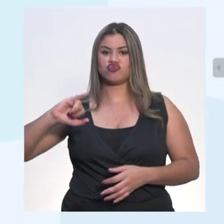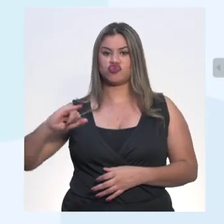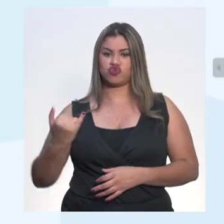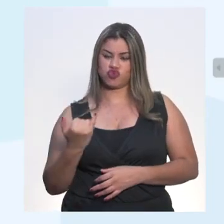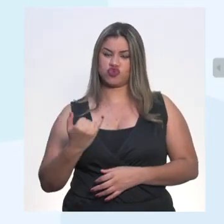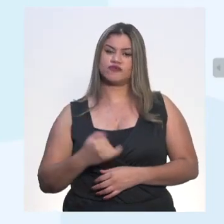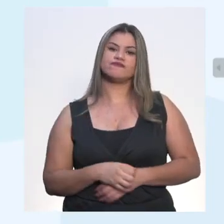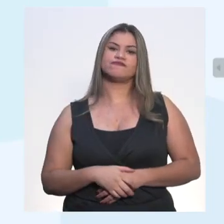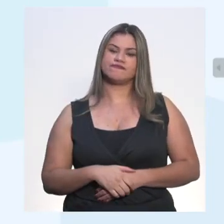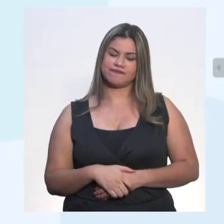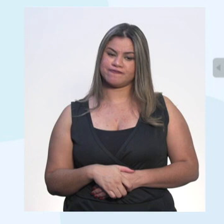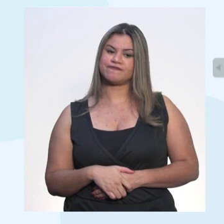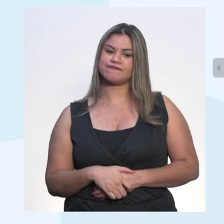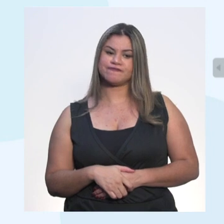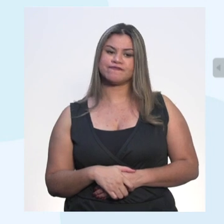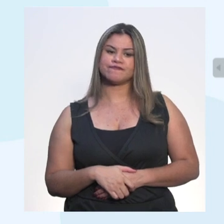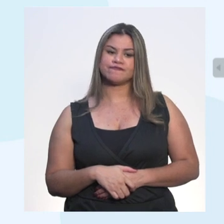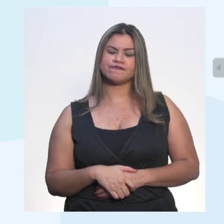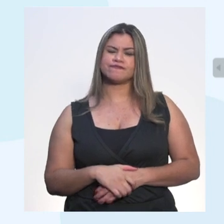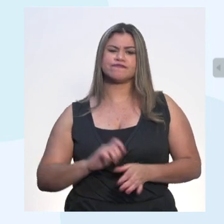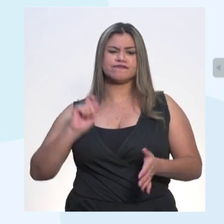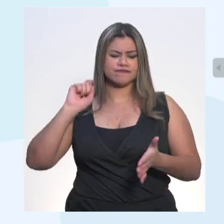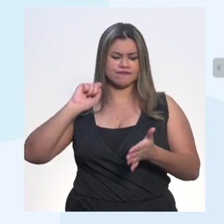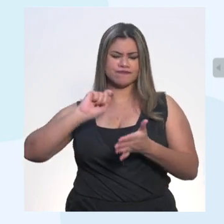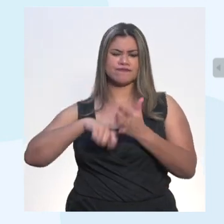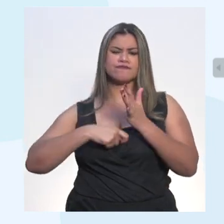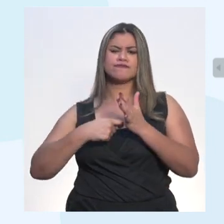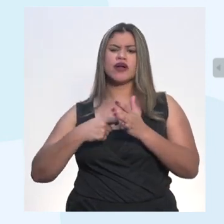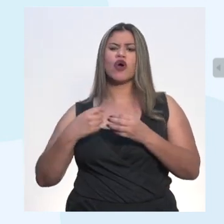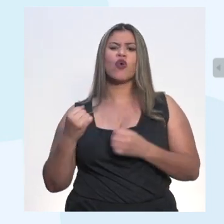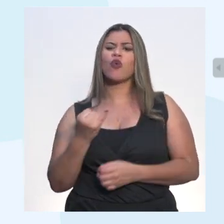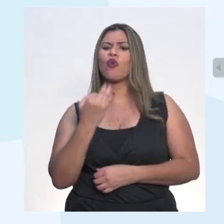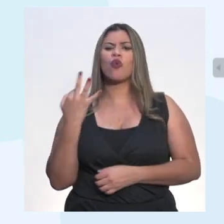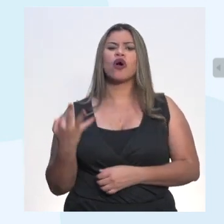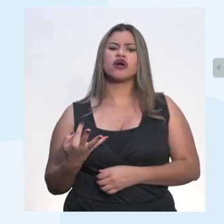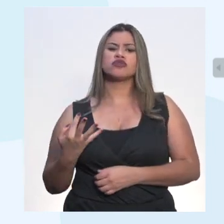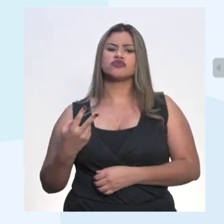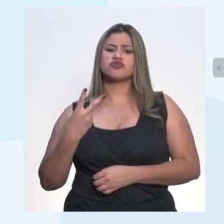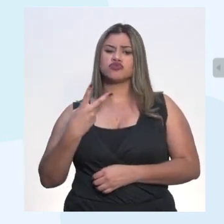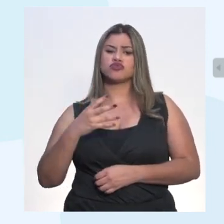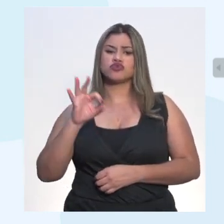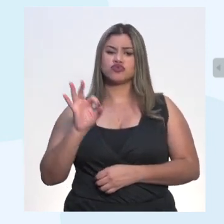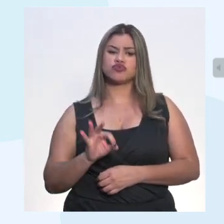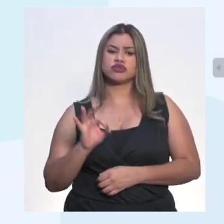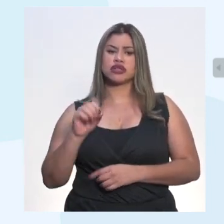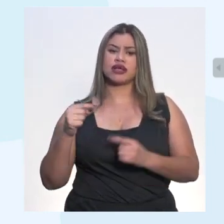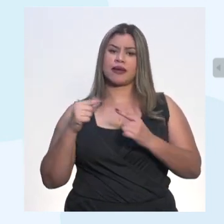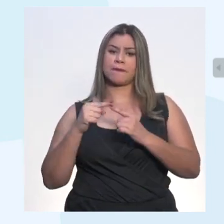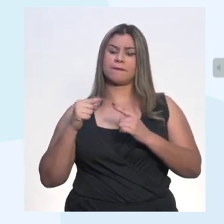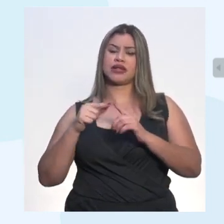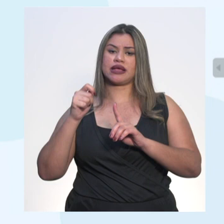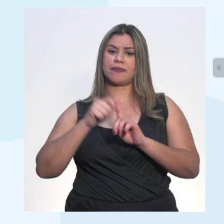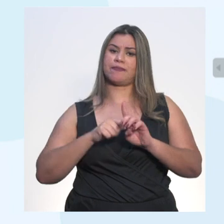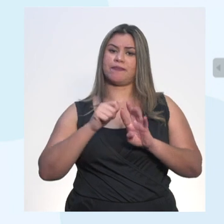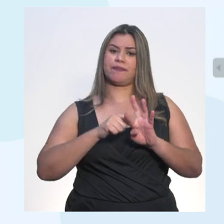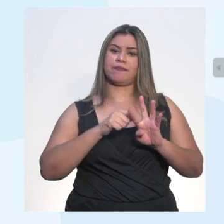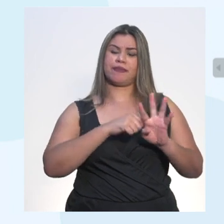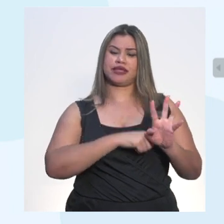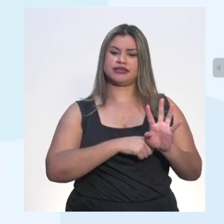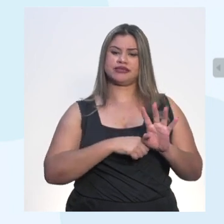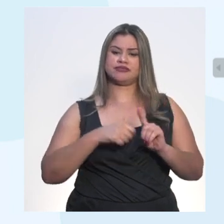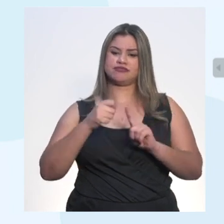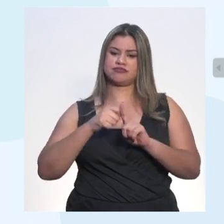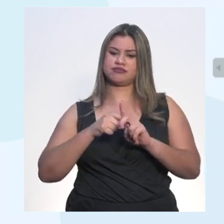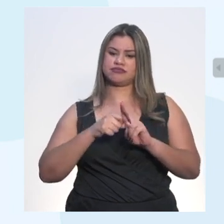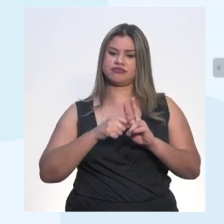o print, correto? Qual que é a taxa que ele está falando para a gente? 2% ao mês. Posso